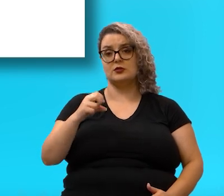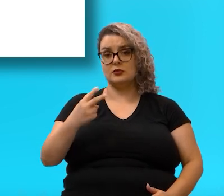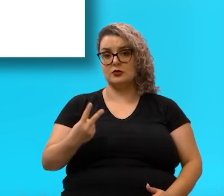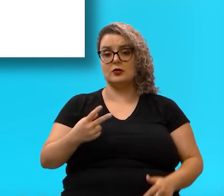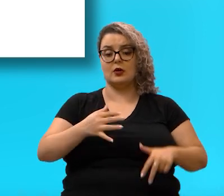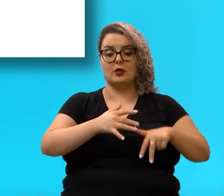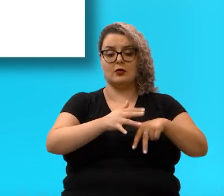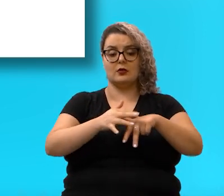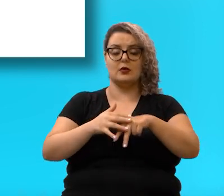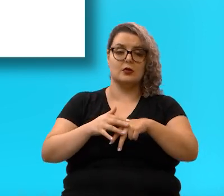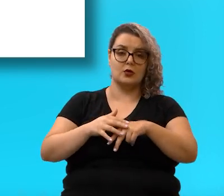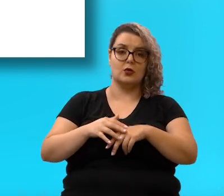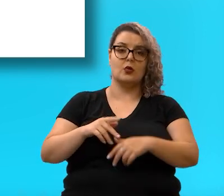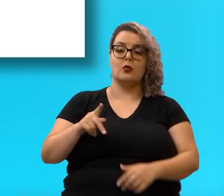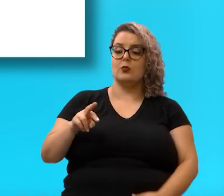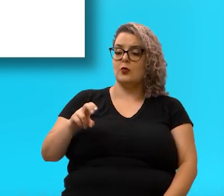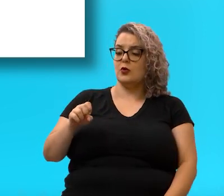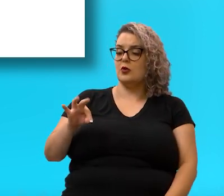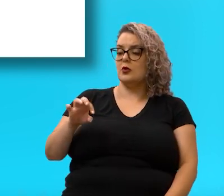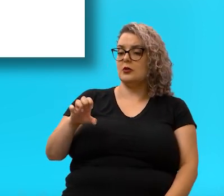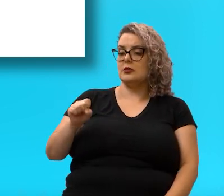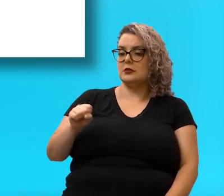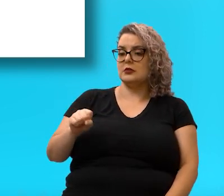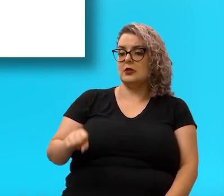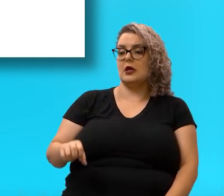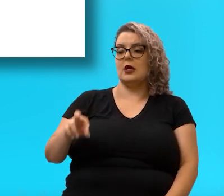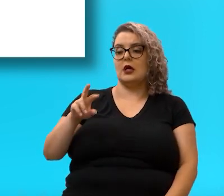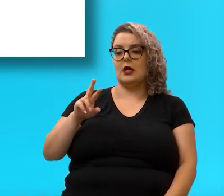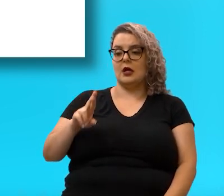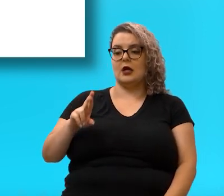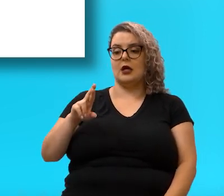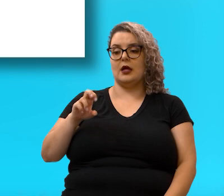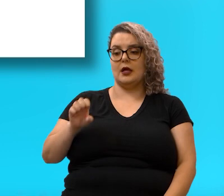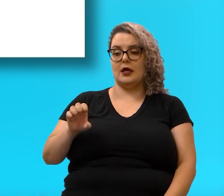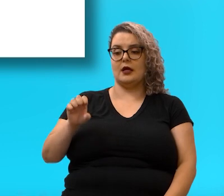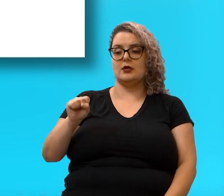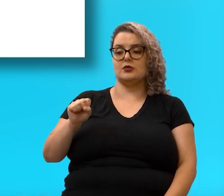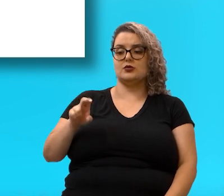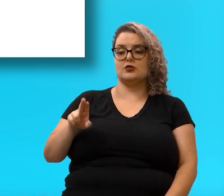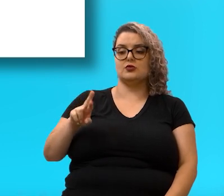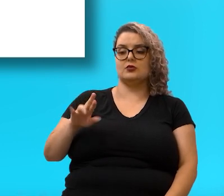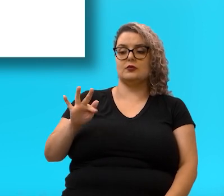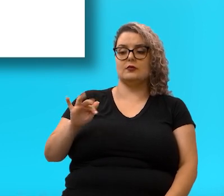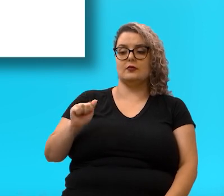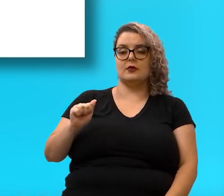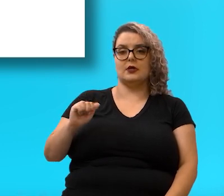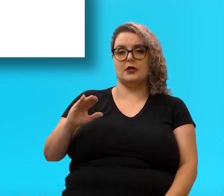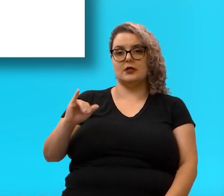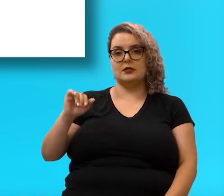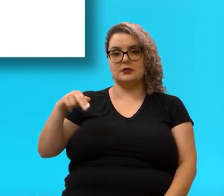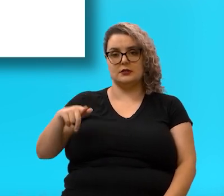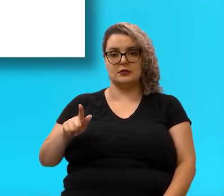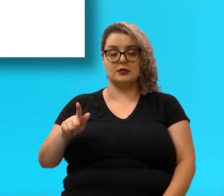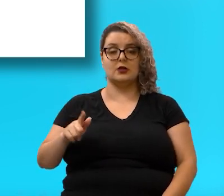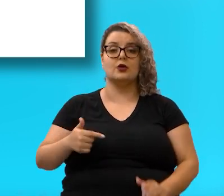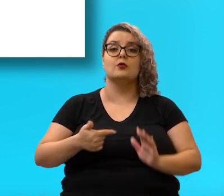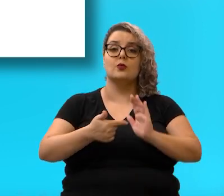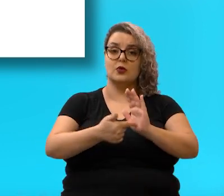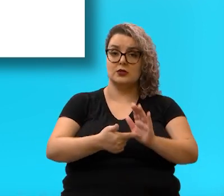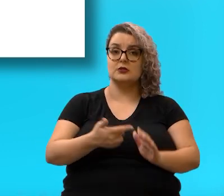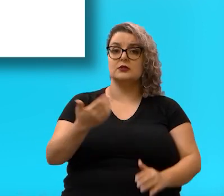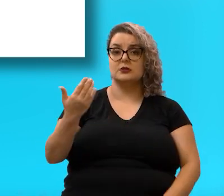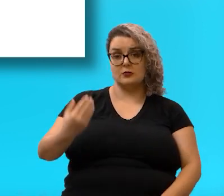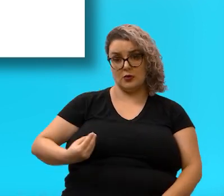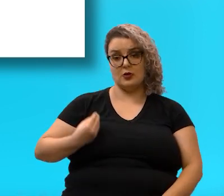11.382 pacientes com prótese de resurface, que foram implantadas nesses 13 países, e nós provamos que a vida útil delas é